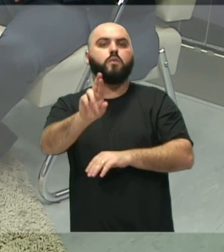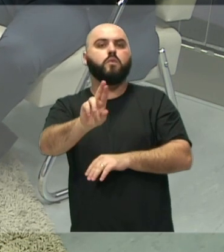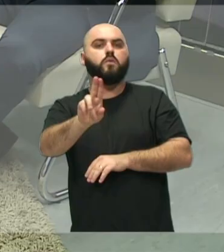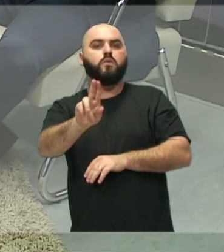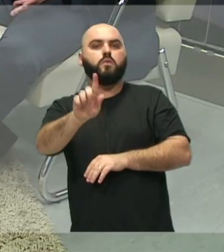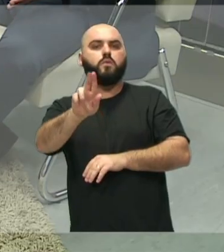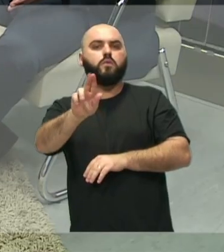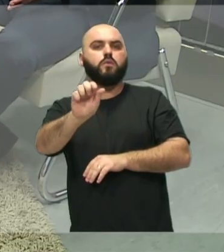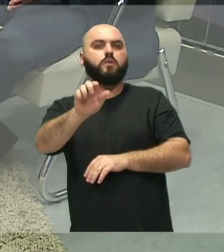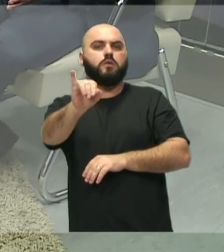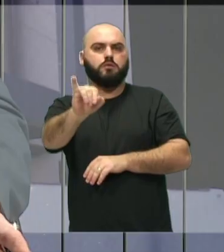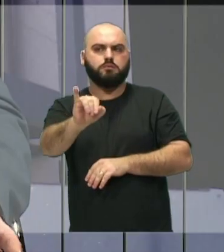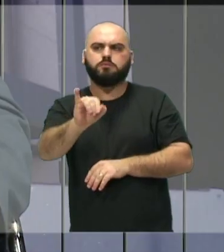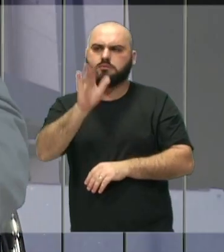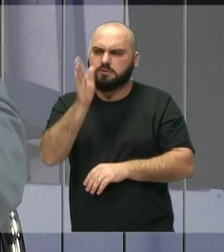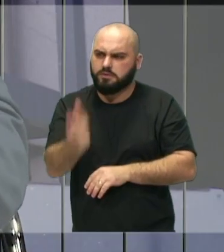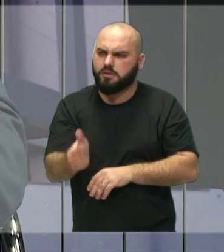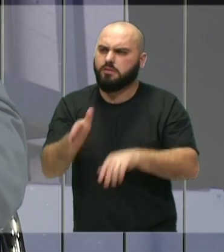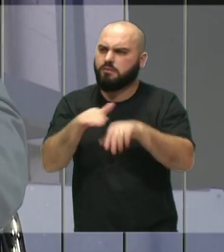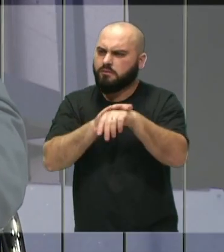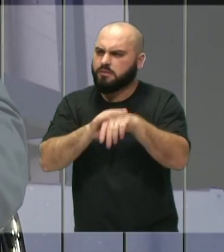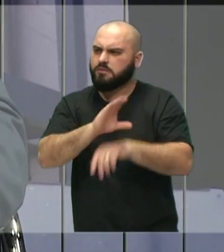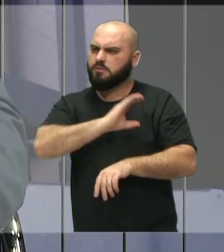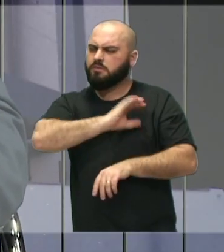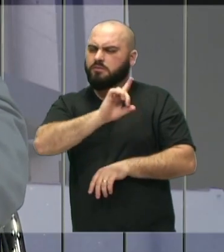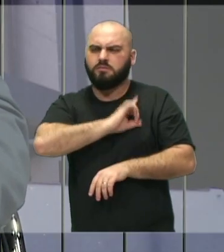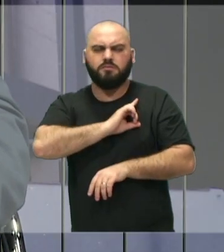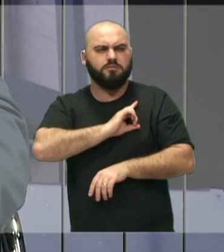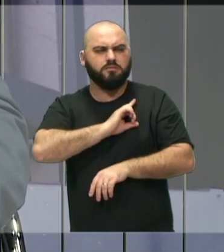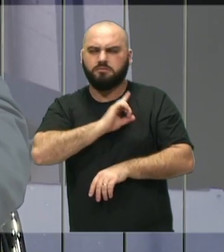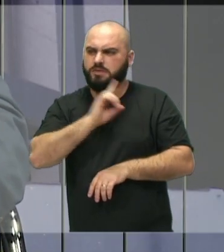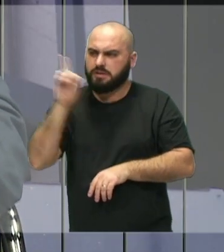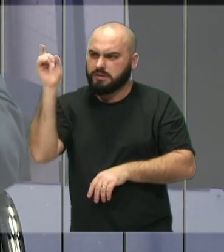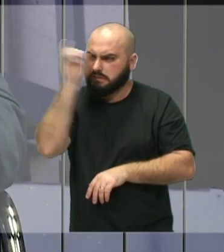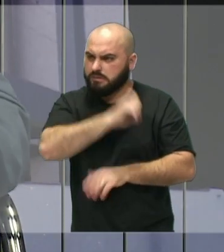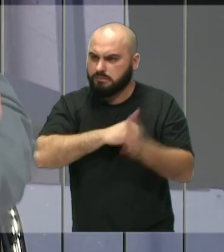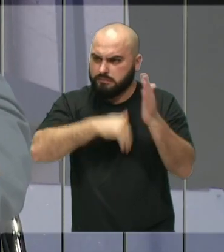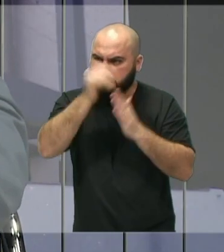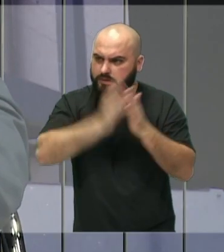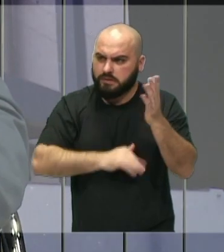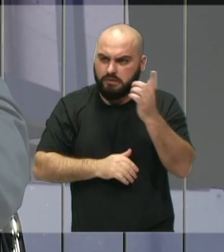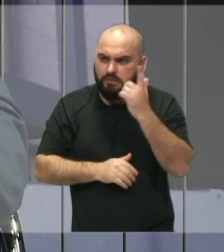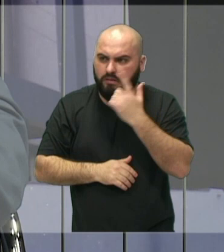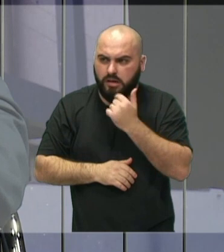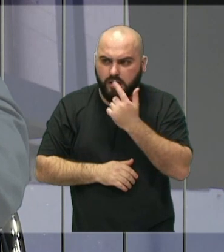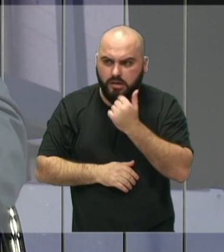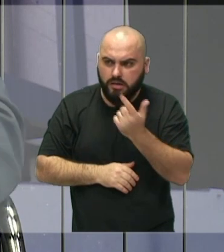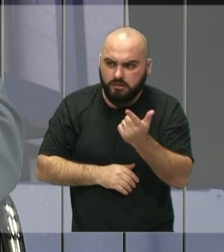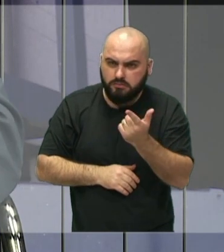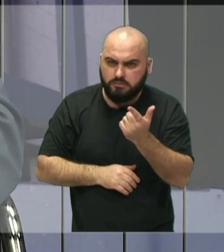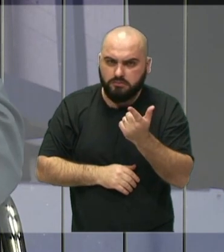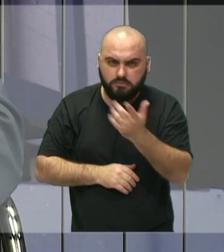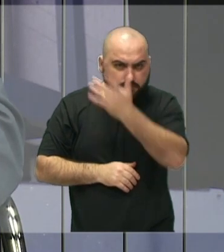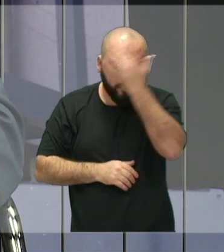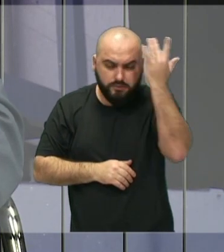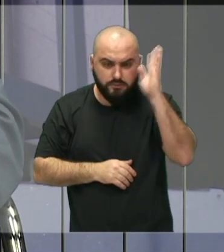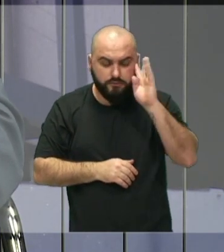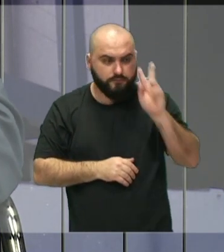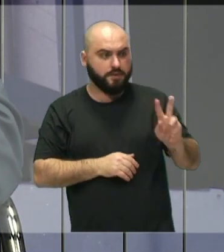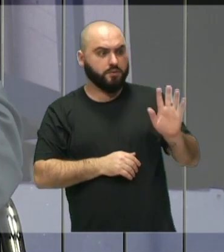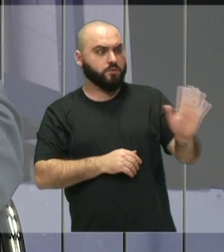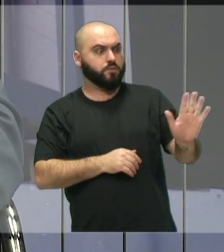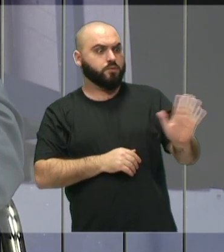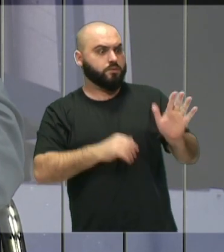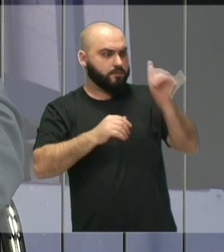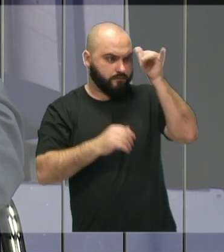atenção, já vinha conversando com o pessoal do Codetran. Será que é muito difícil pintar ela de vermelho para chamar um pouco mais de atenção ao motorista, né? Então